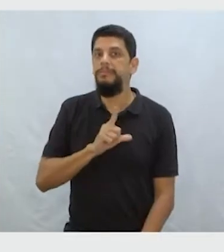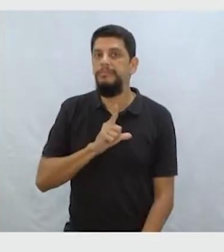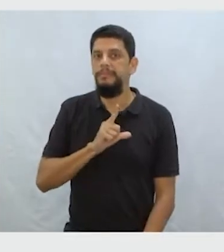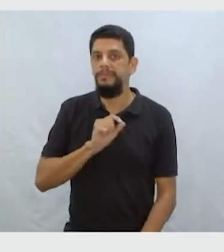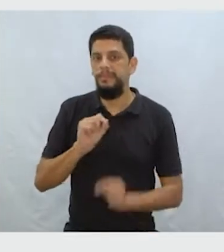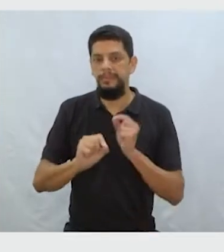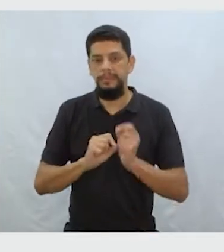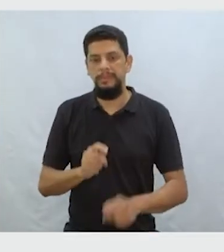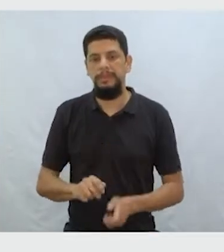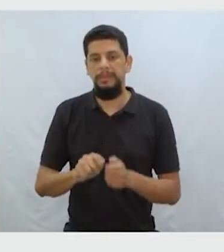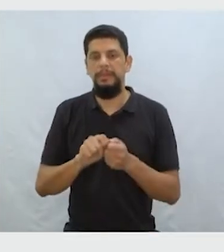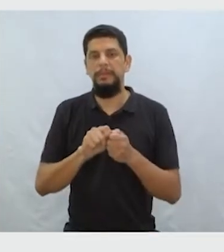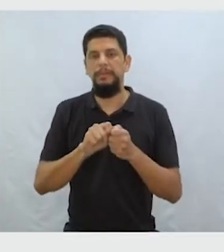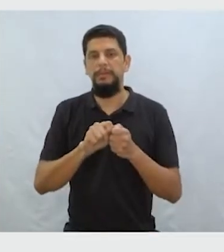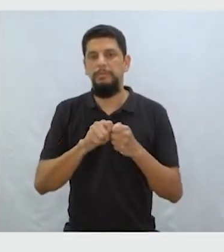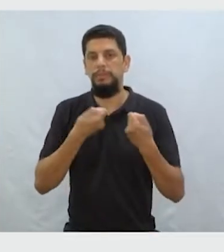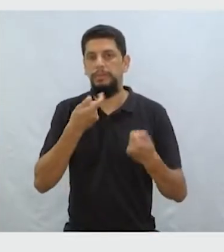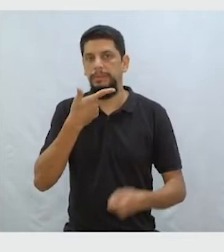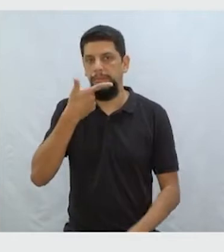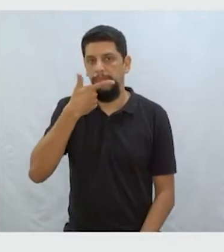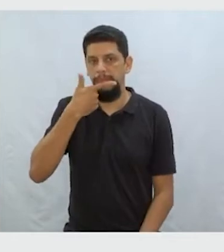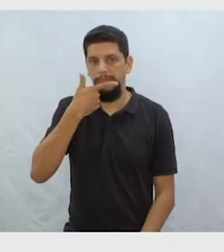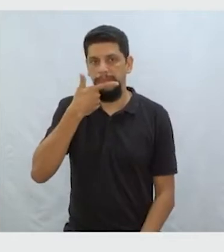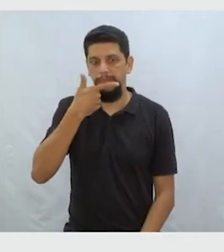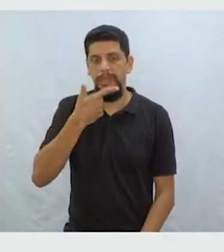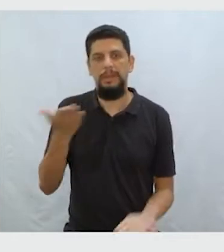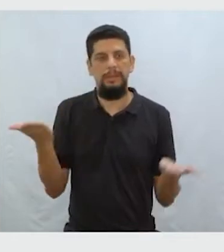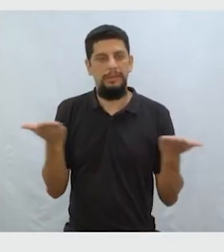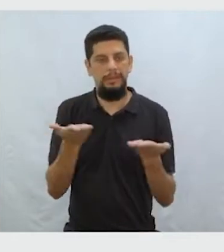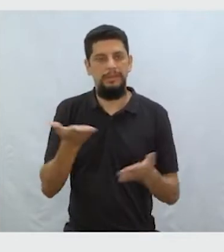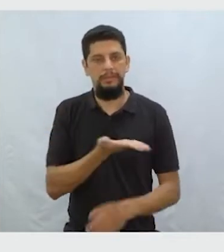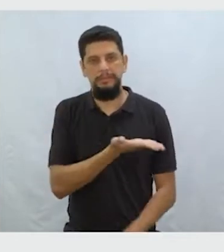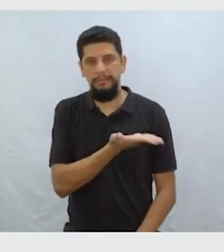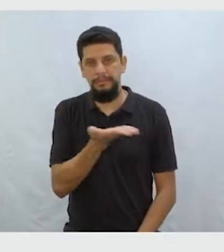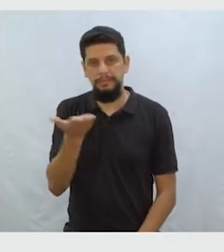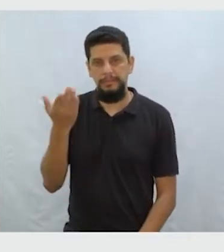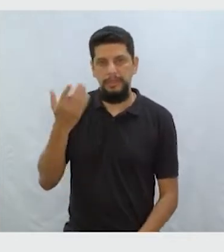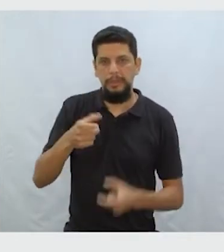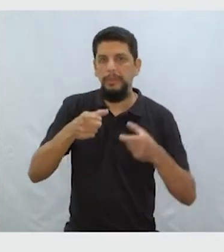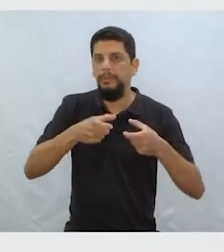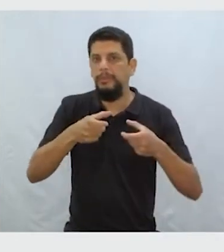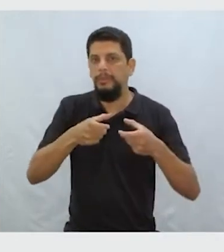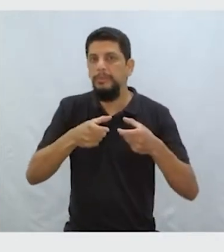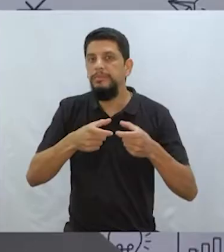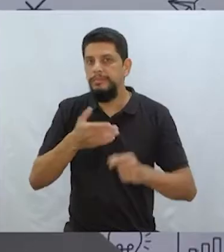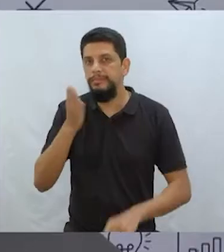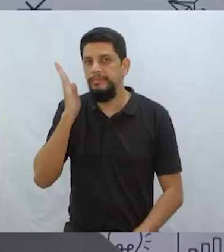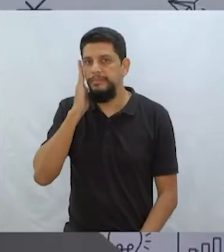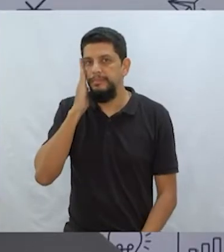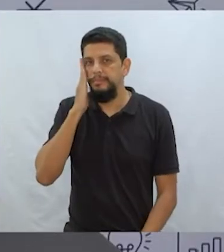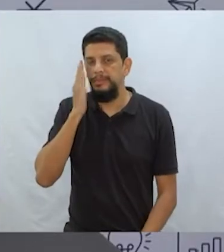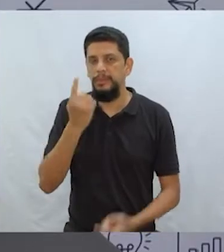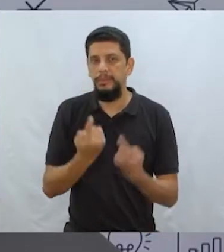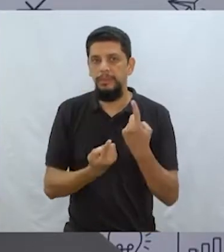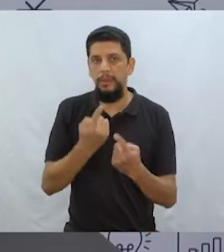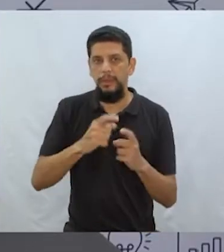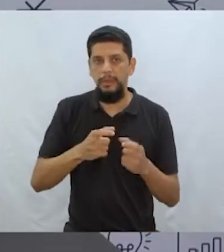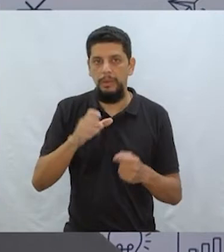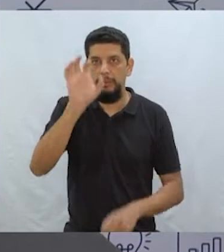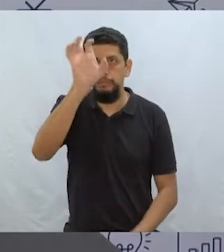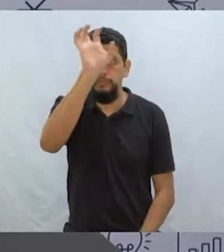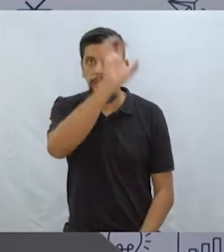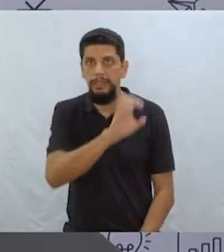quê o pão de queijo e agora conseguem pensar em qual região nós vamos qual